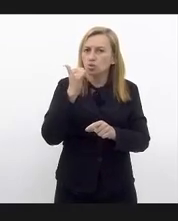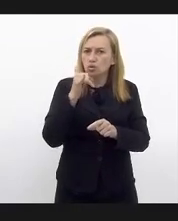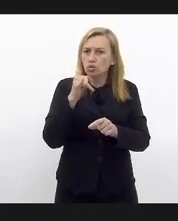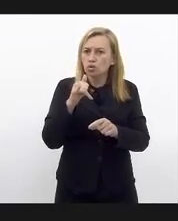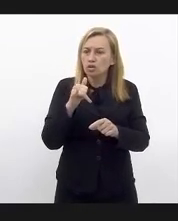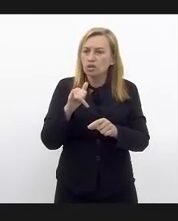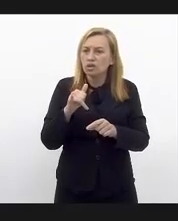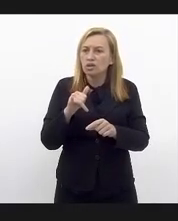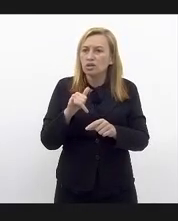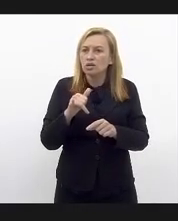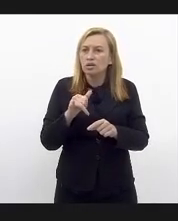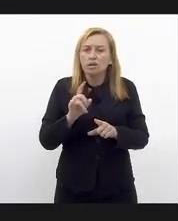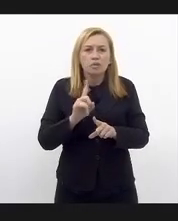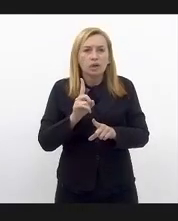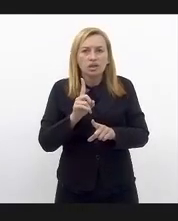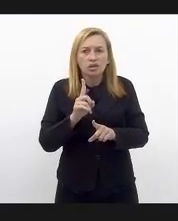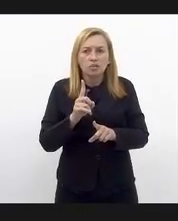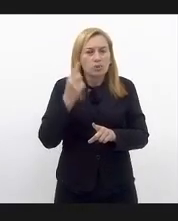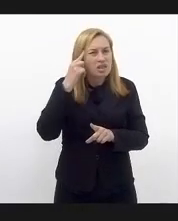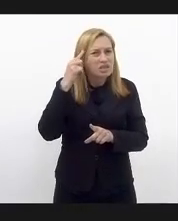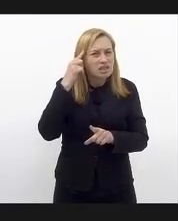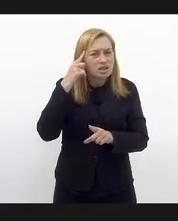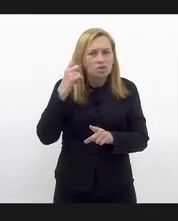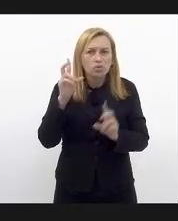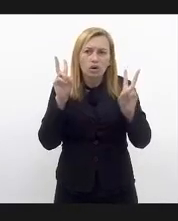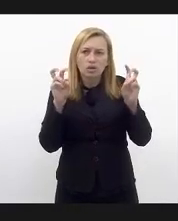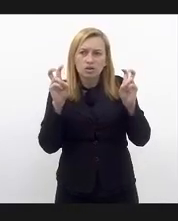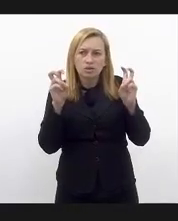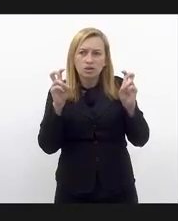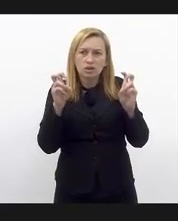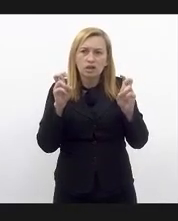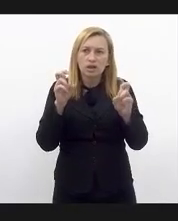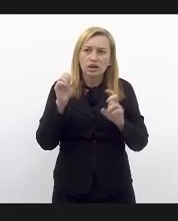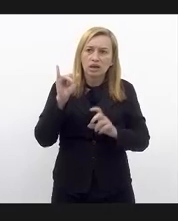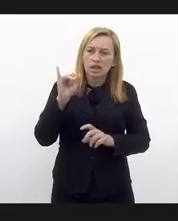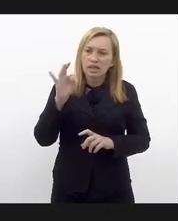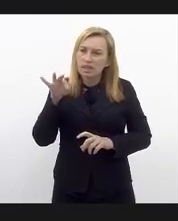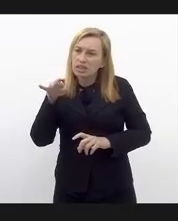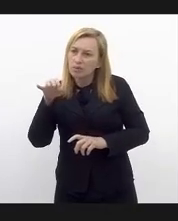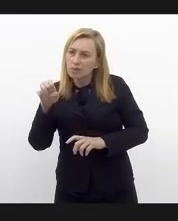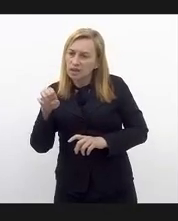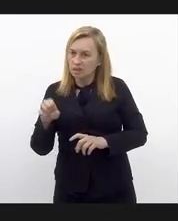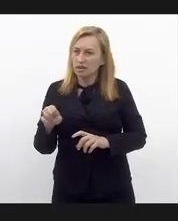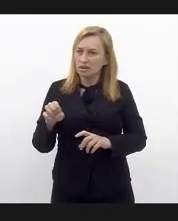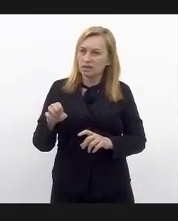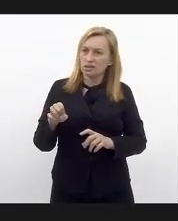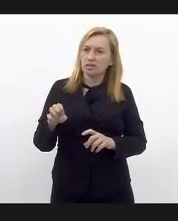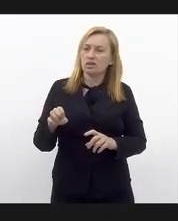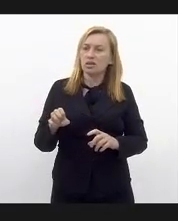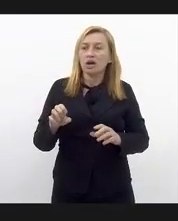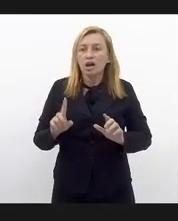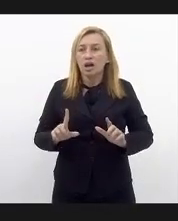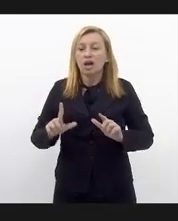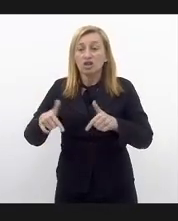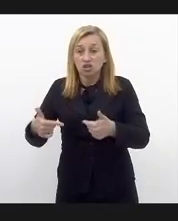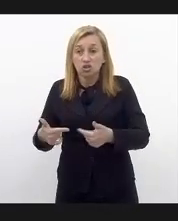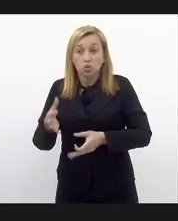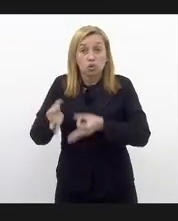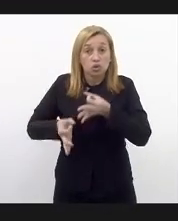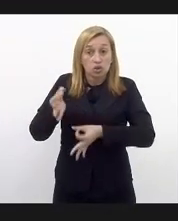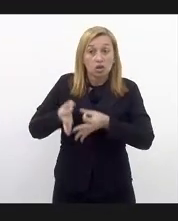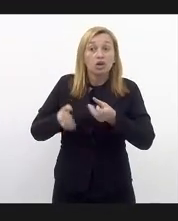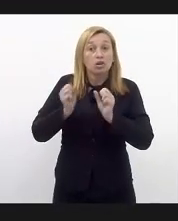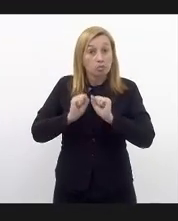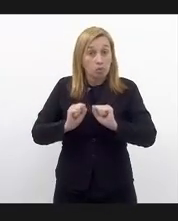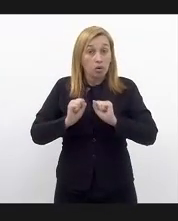advindos Desse consignado mas não se está pensando na questão de inadimplência né de eventuais ações judiciais que podem ir